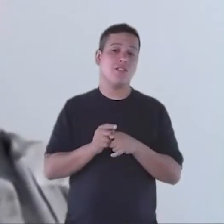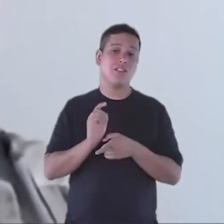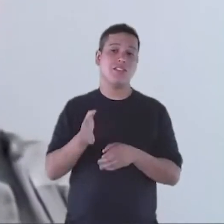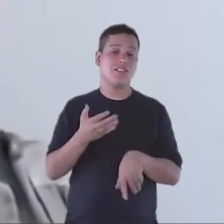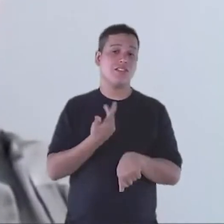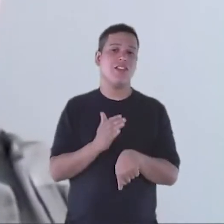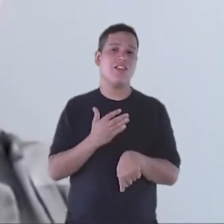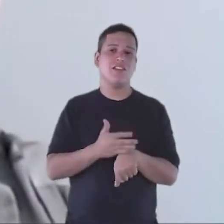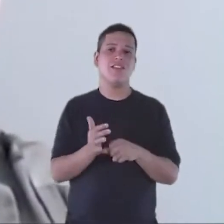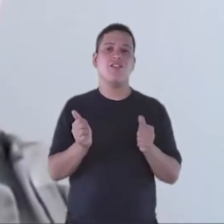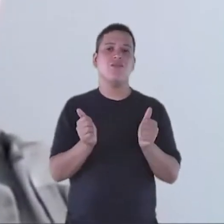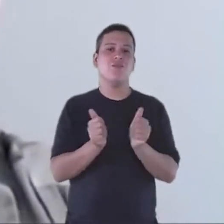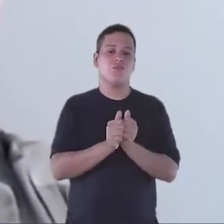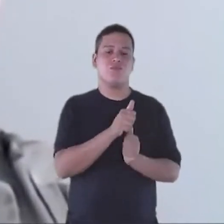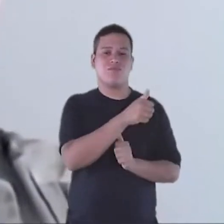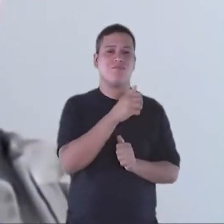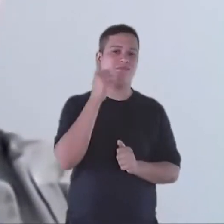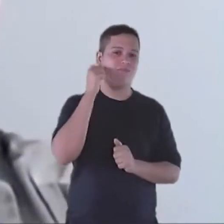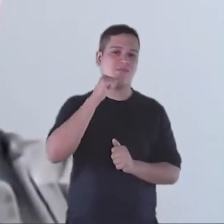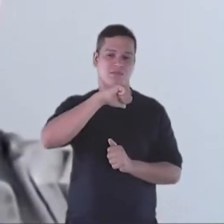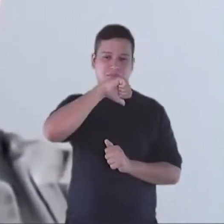Quando a gente